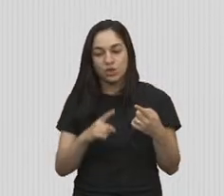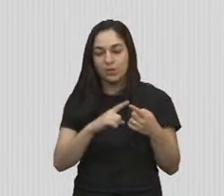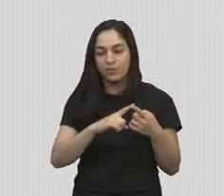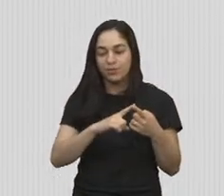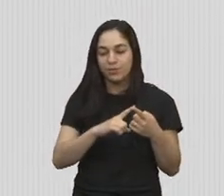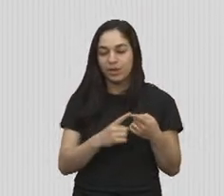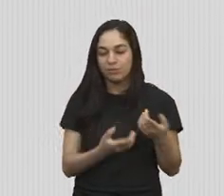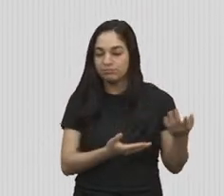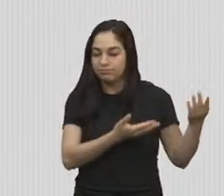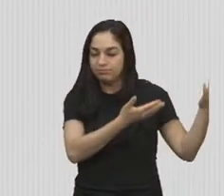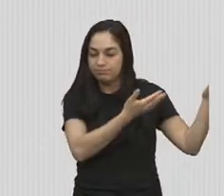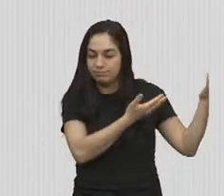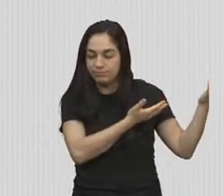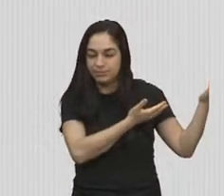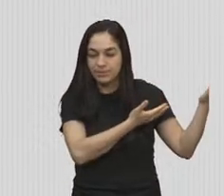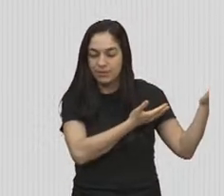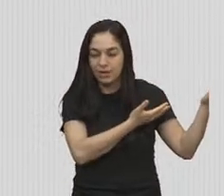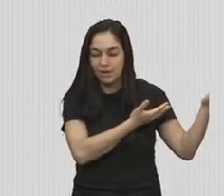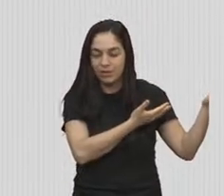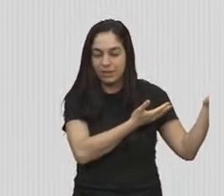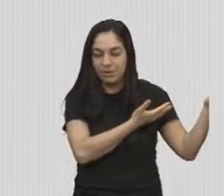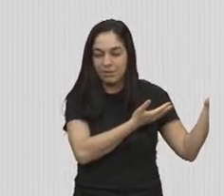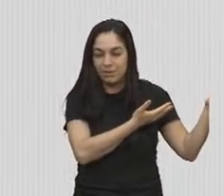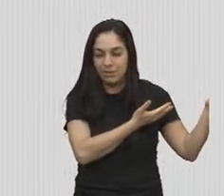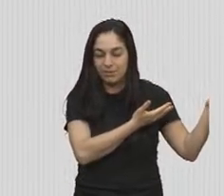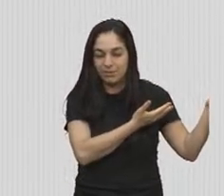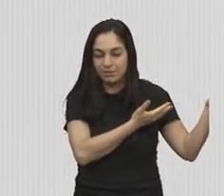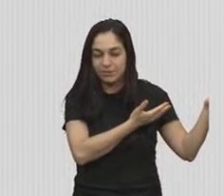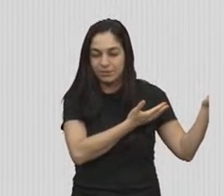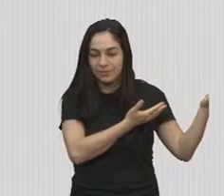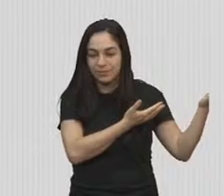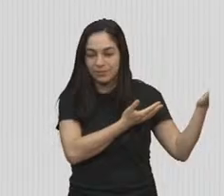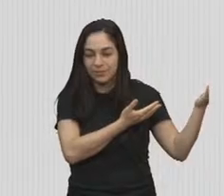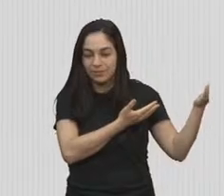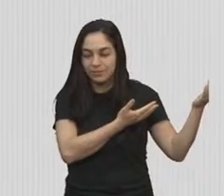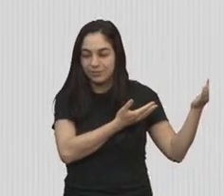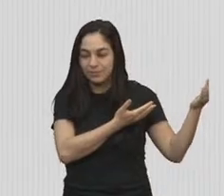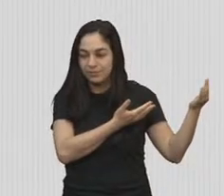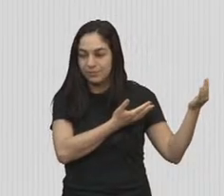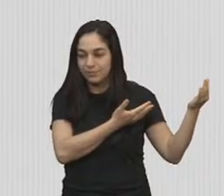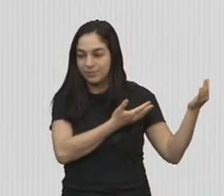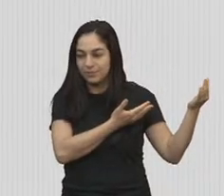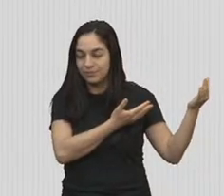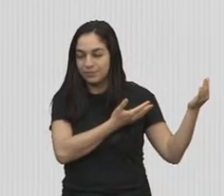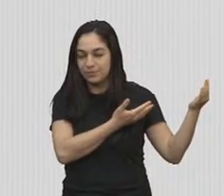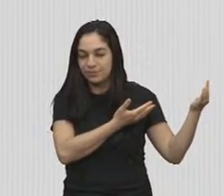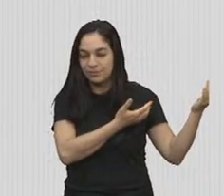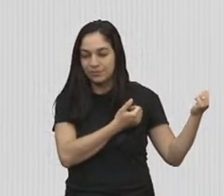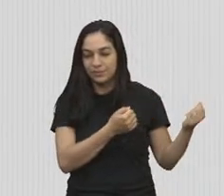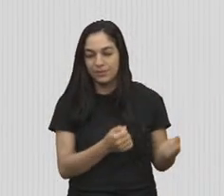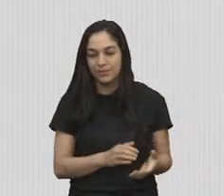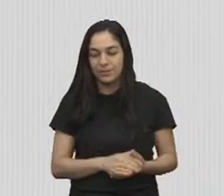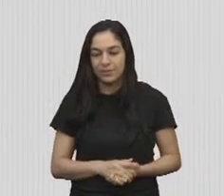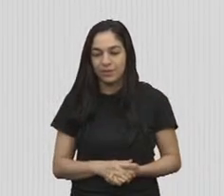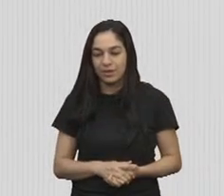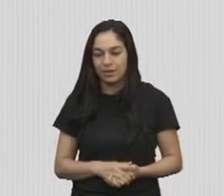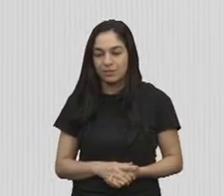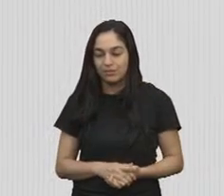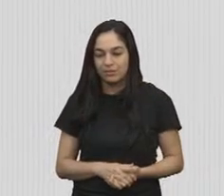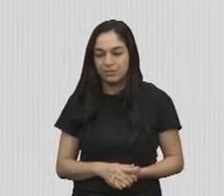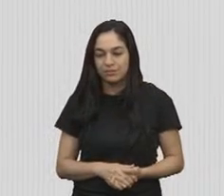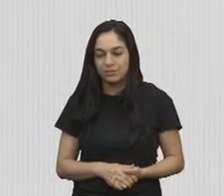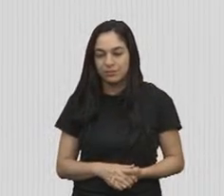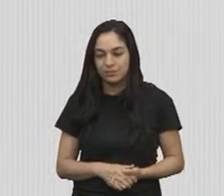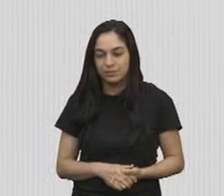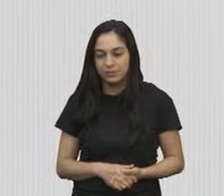Santa Maria, Jardim Flórida, Alto Santana, Parque Meia Lua, Jardim Elza Maria, Parque Imperial e Cidade de